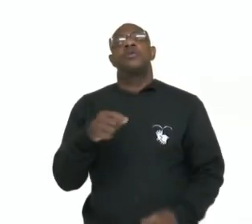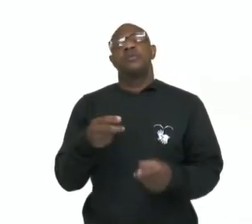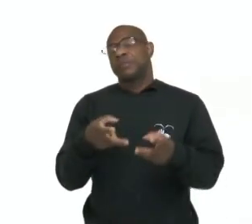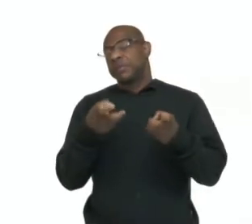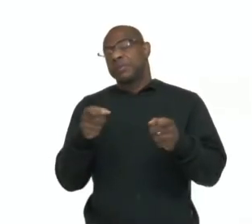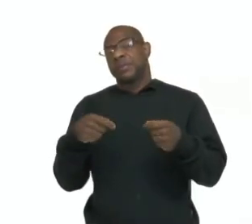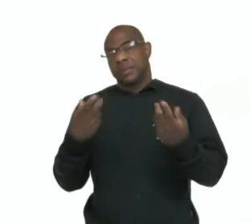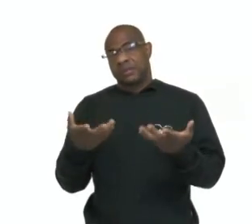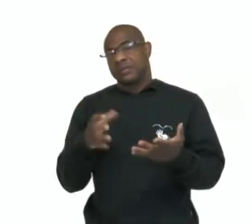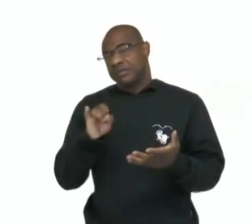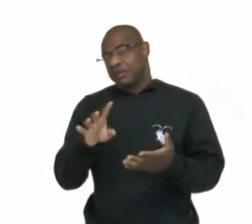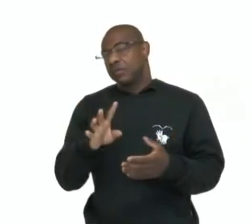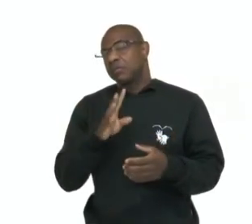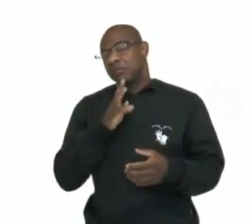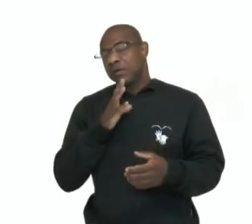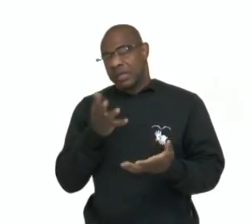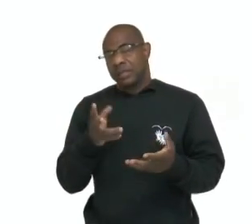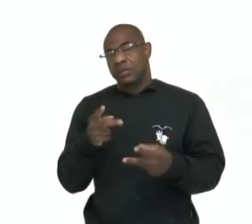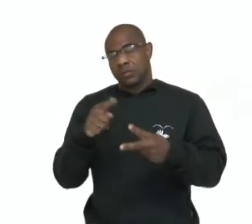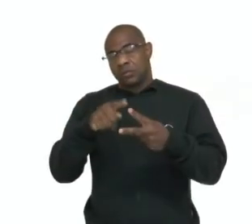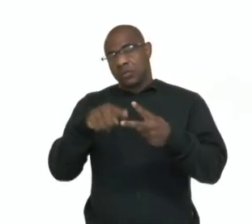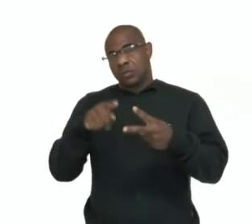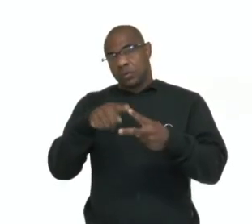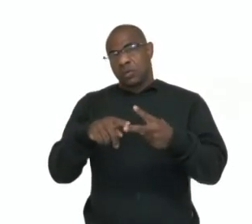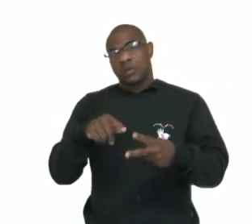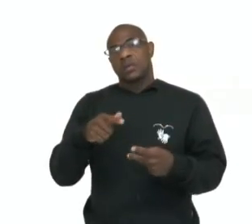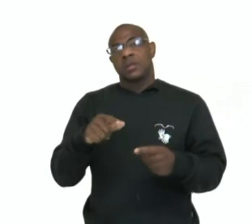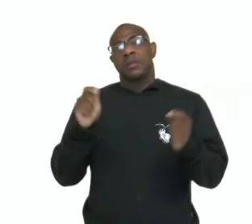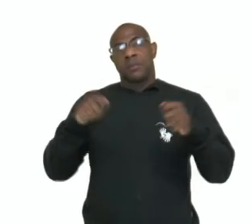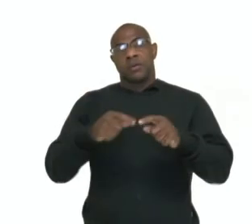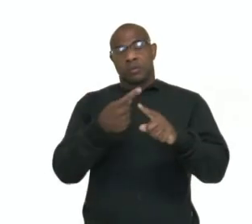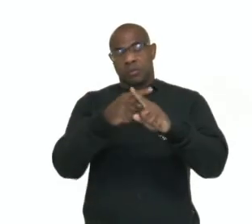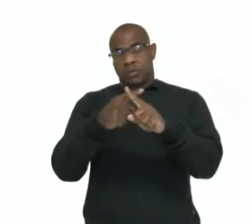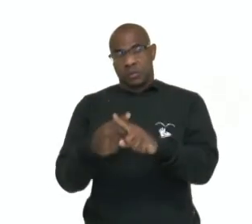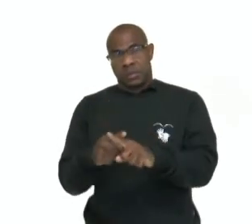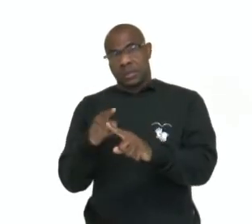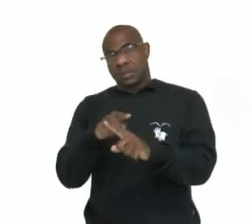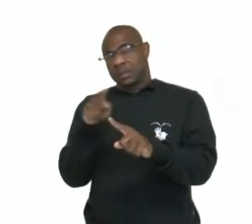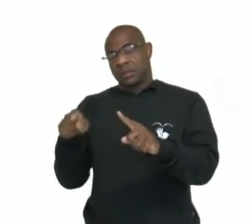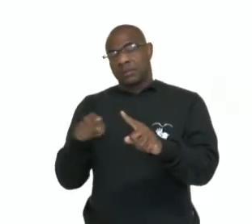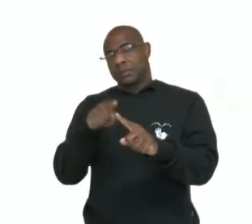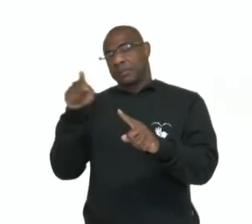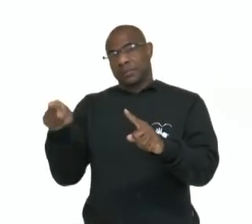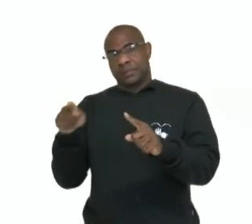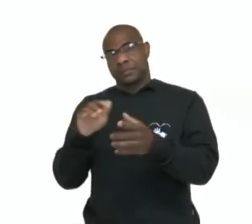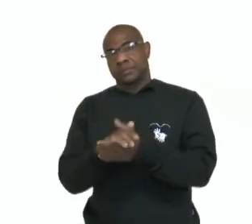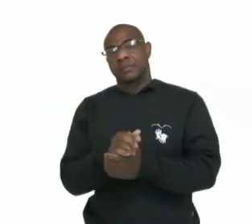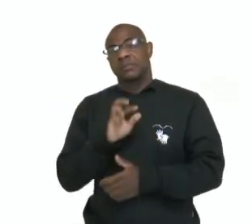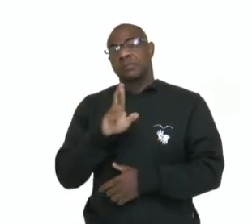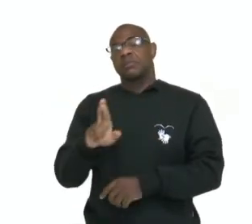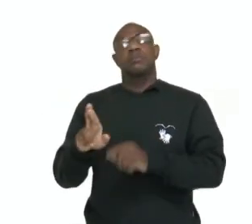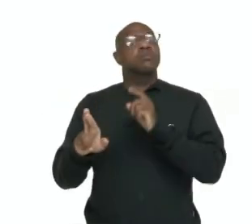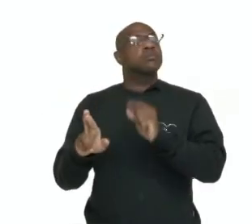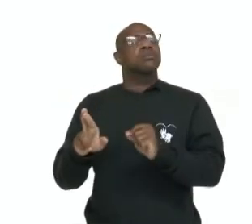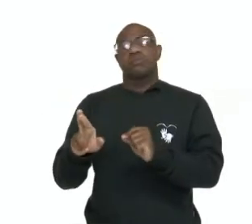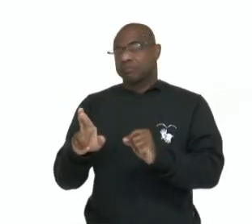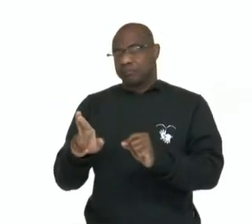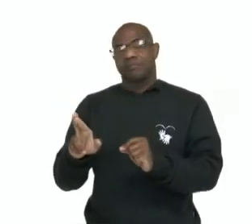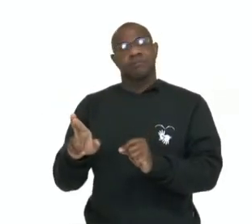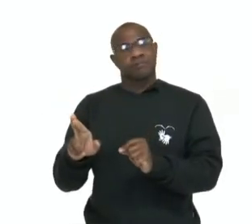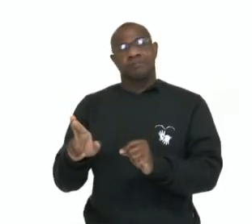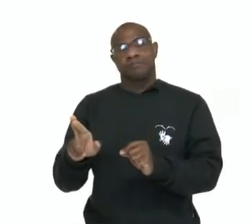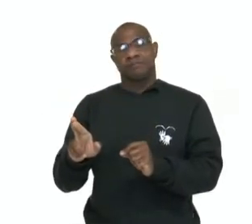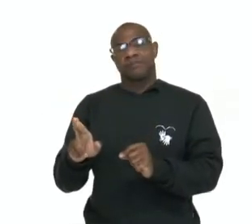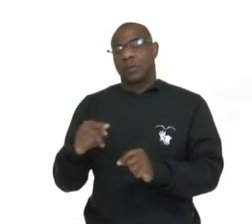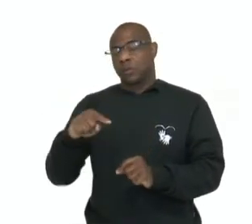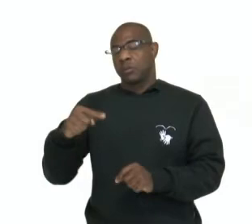verificar, se eu conheço os dois coeficientes, eu posso multiplicar um pelo outro e o resultado tem que ser